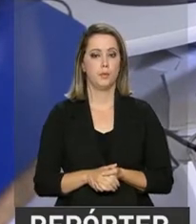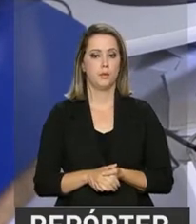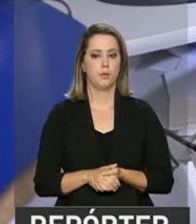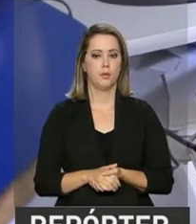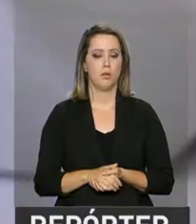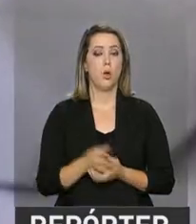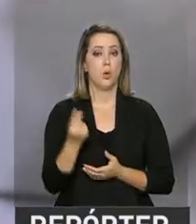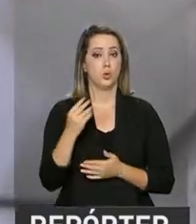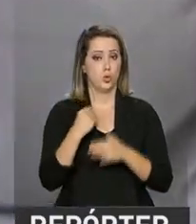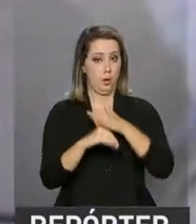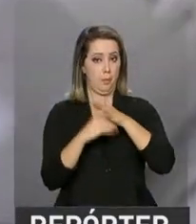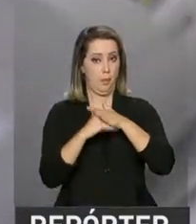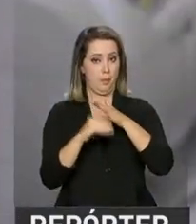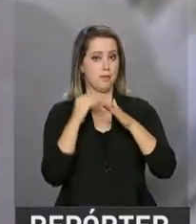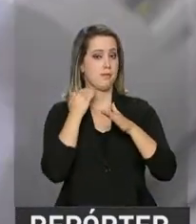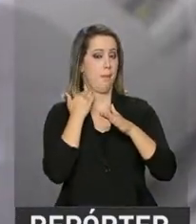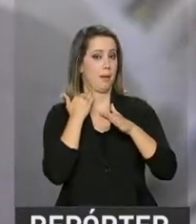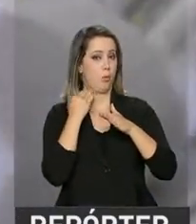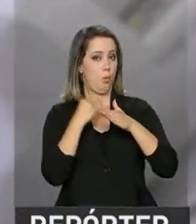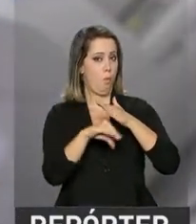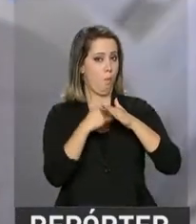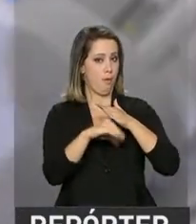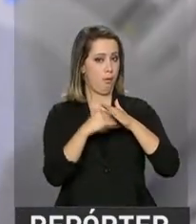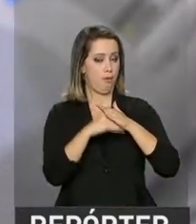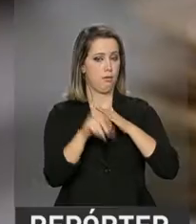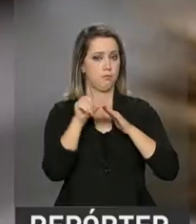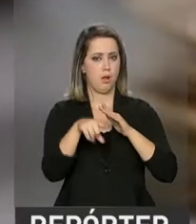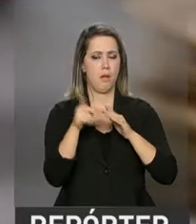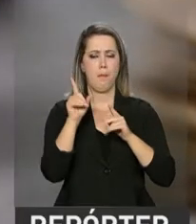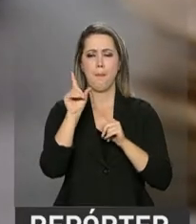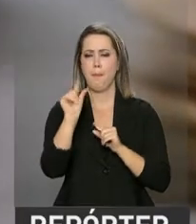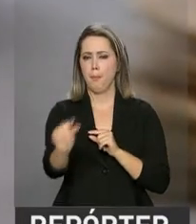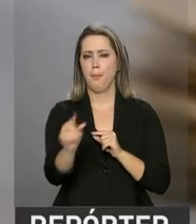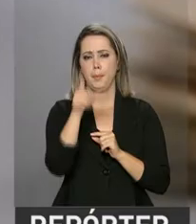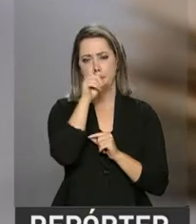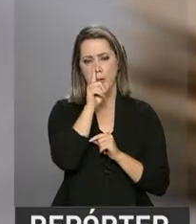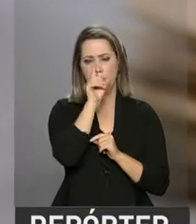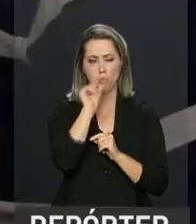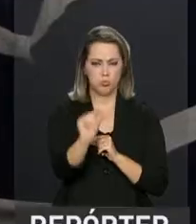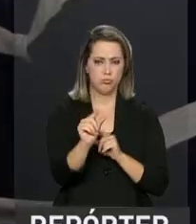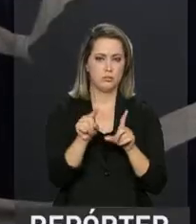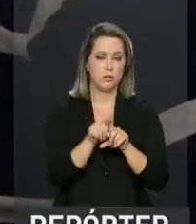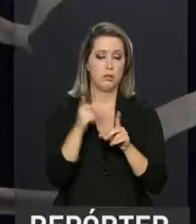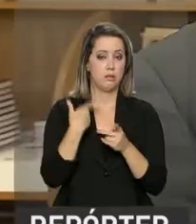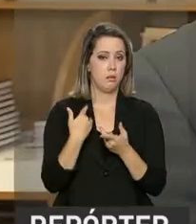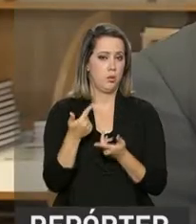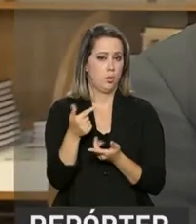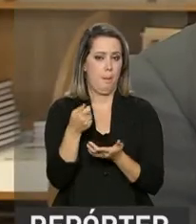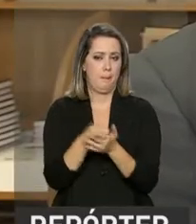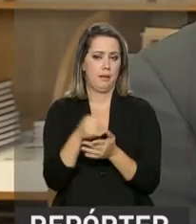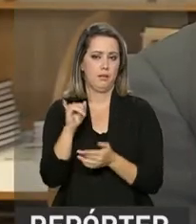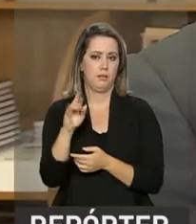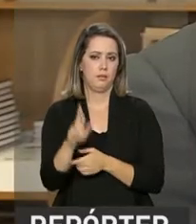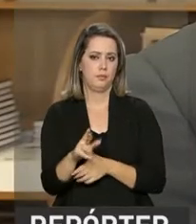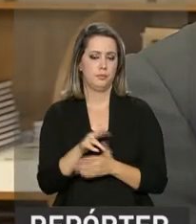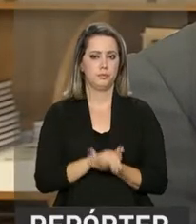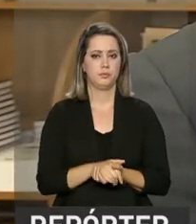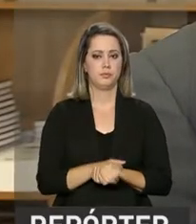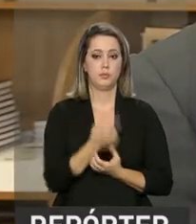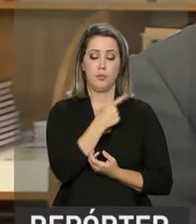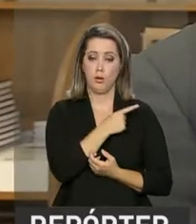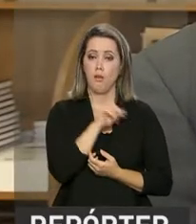forma mais comum de investimento além de ser de baixo risco os ganhos são eventos de imposto de renda a poupança mote